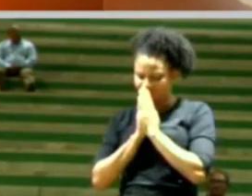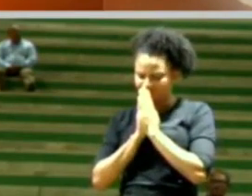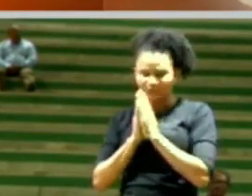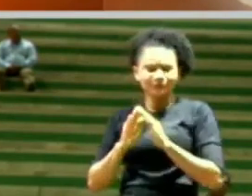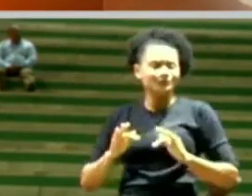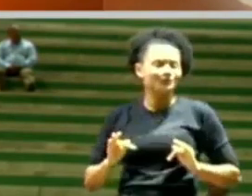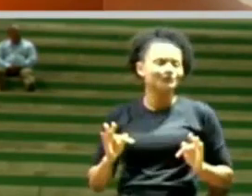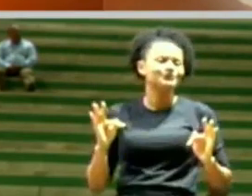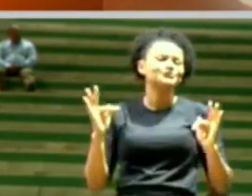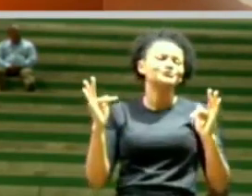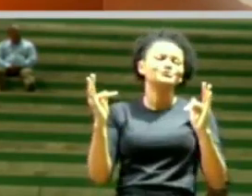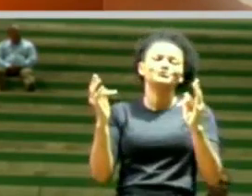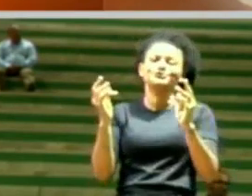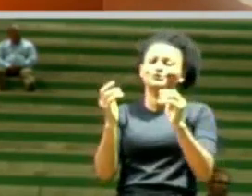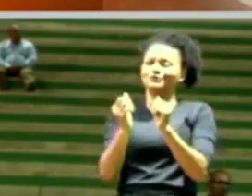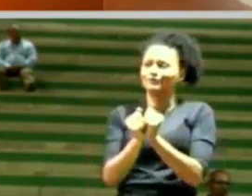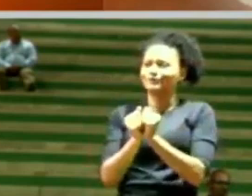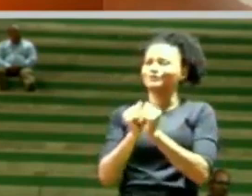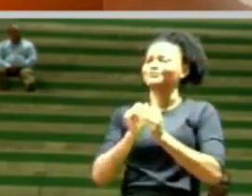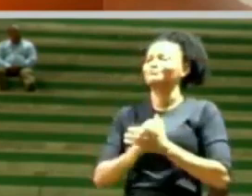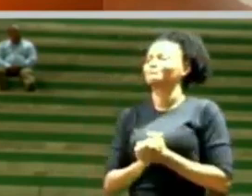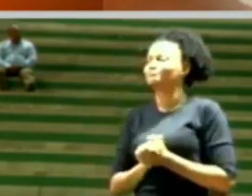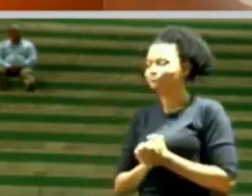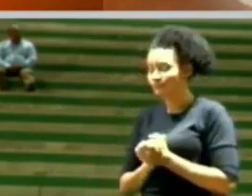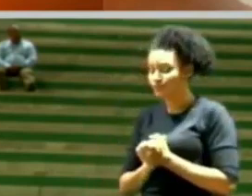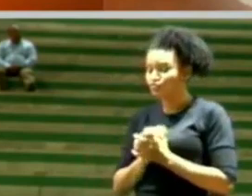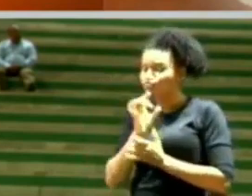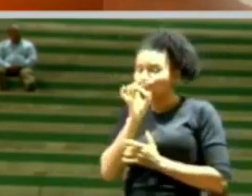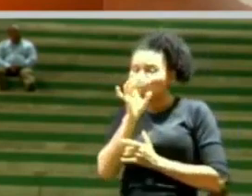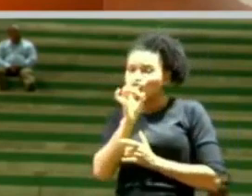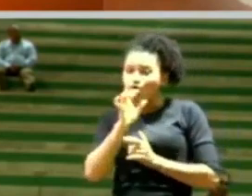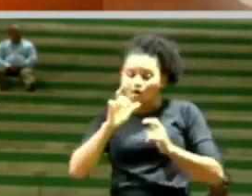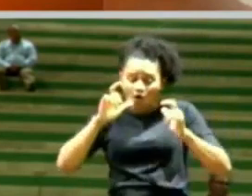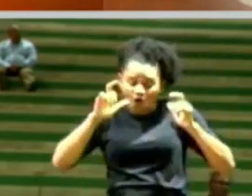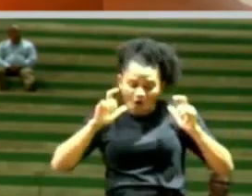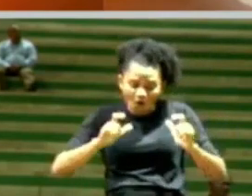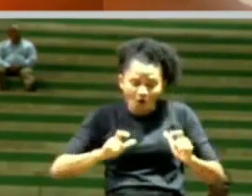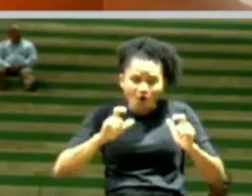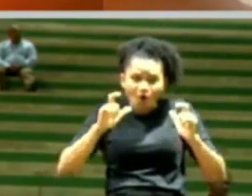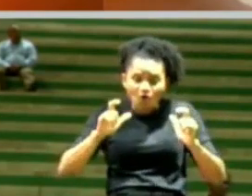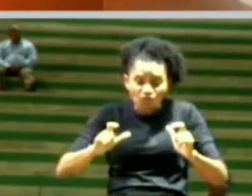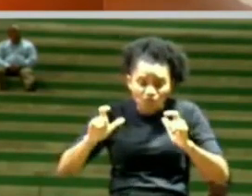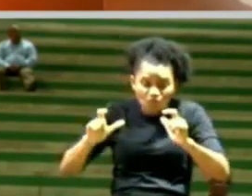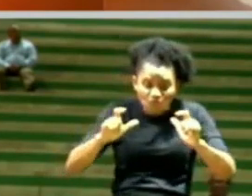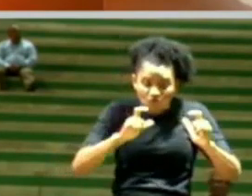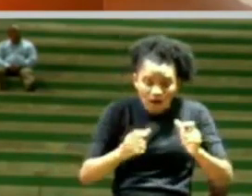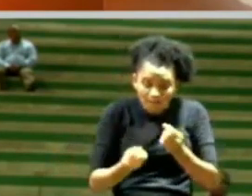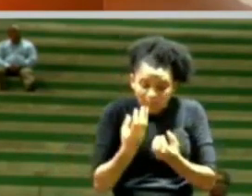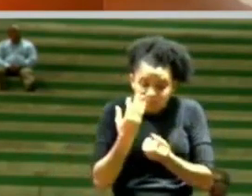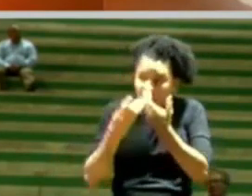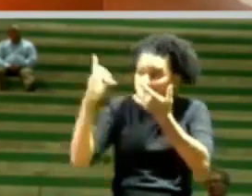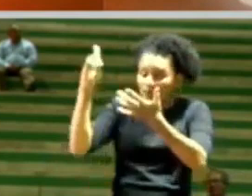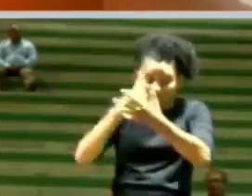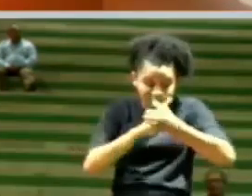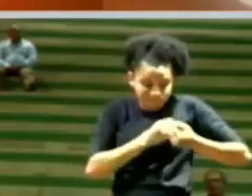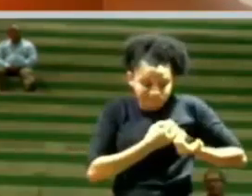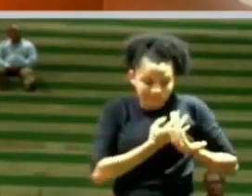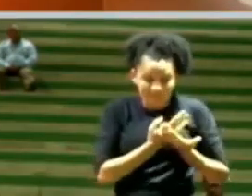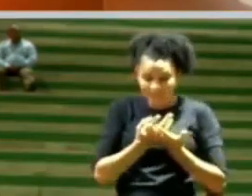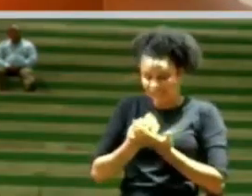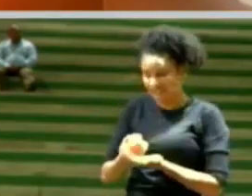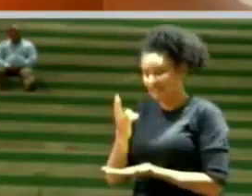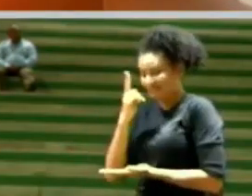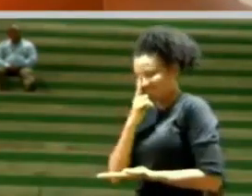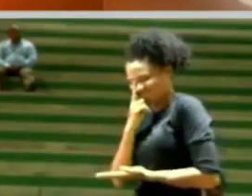Todo avivamento só foi no lugar onde tinha crentes fiéis de joelho